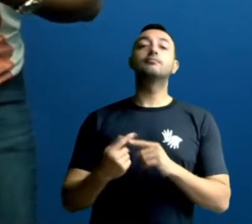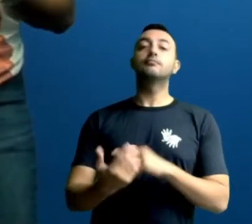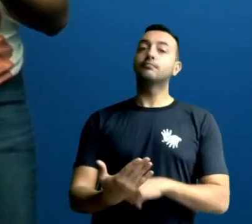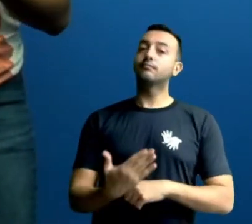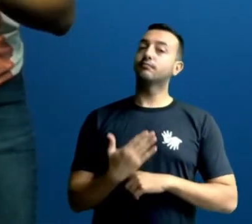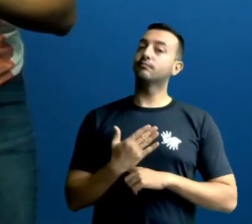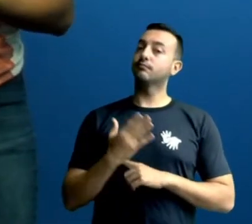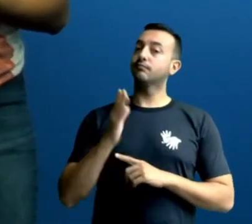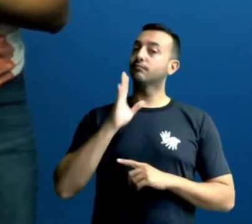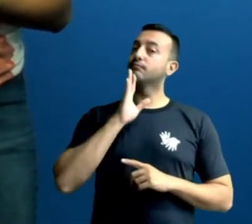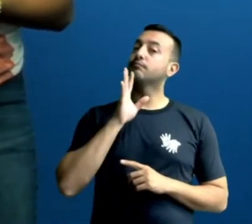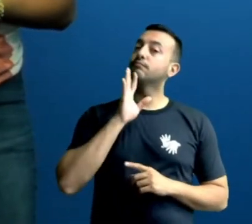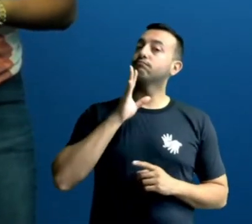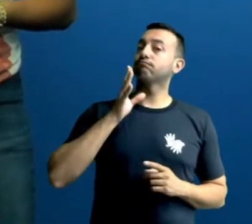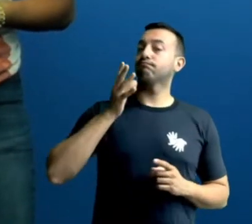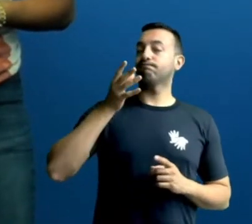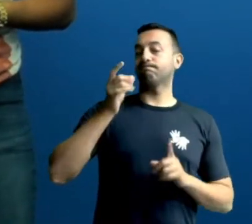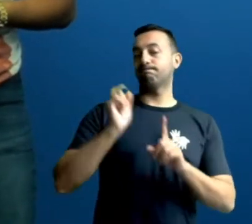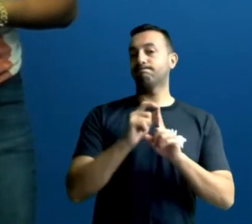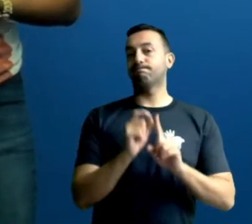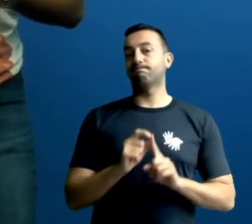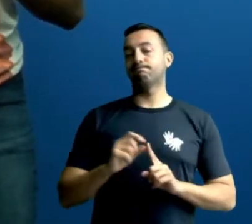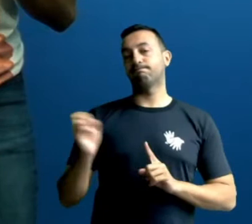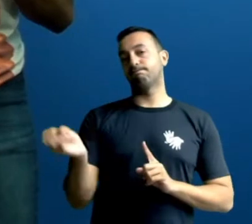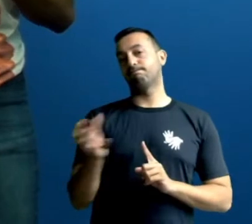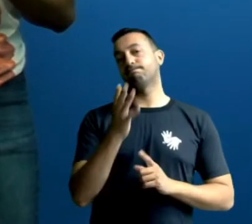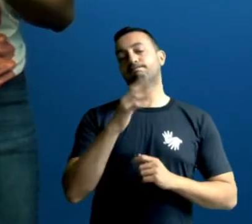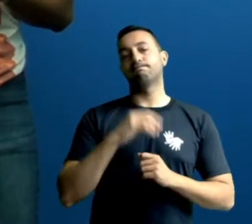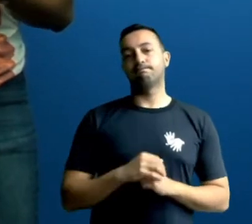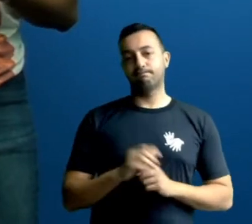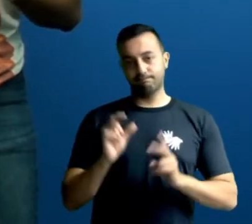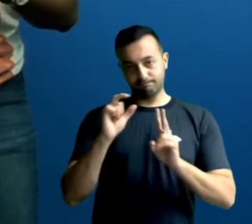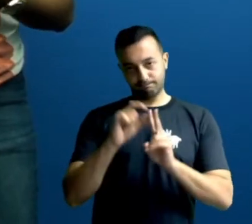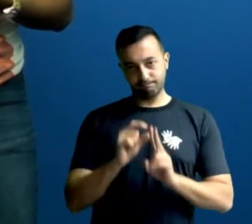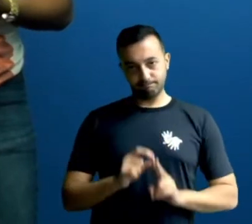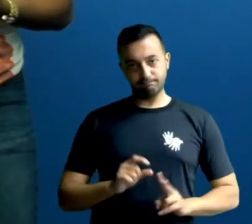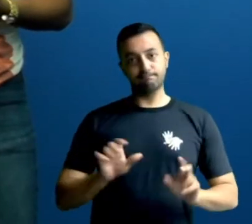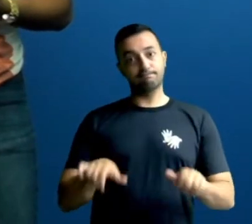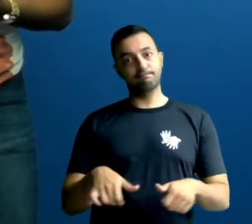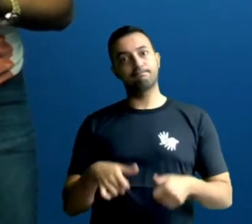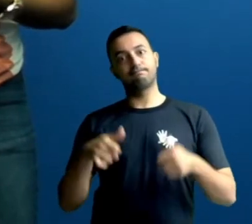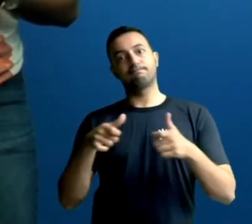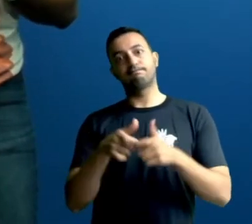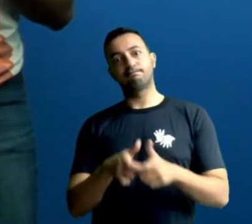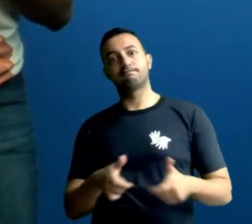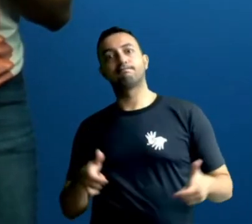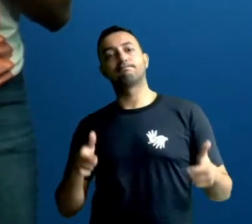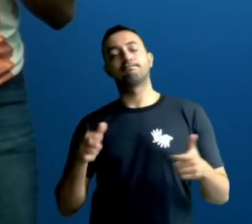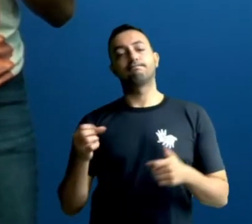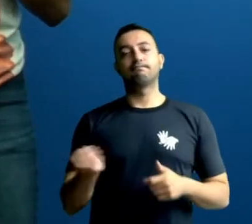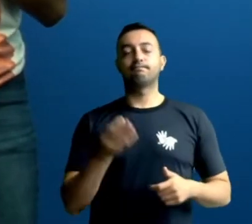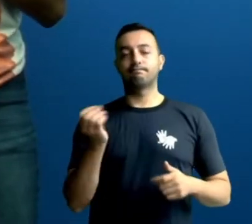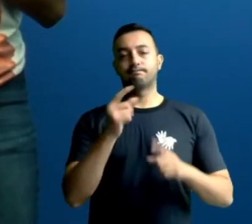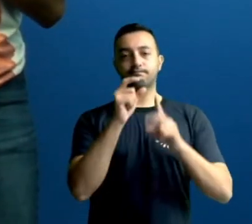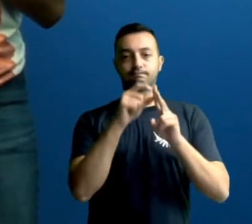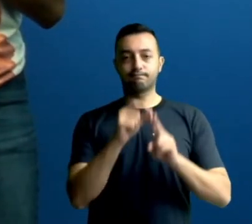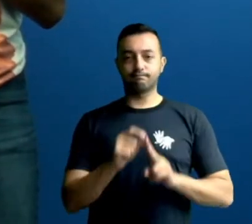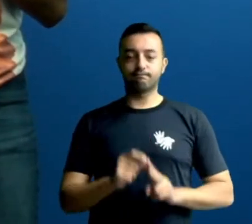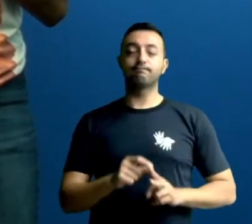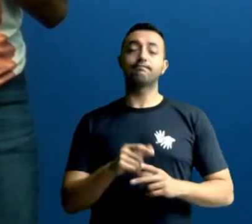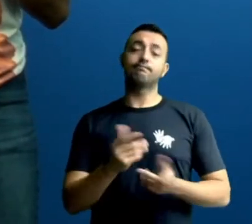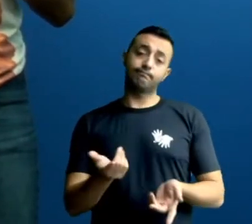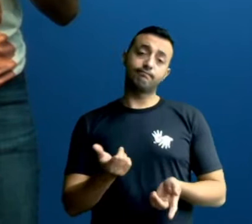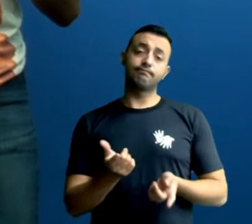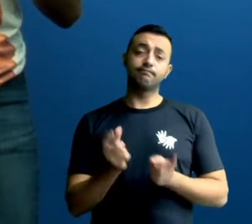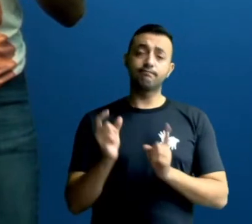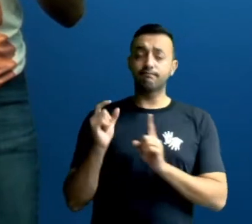permite conhecer vocabulários novos. E com esse conhecimento de vocabulários novos, o nosso pequeno